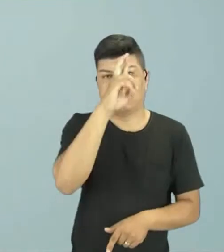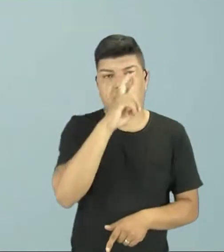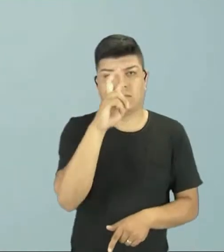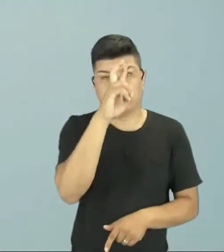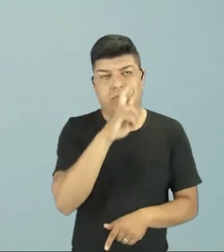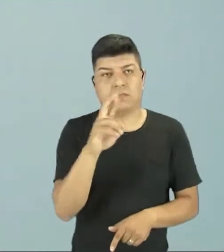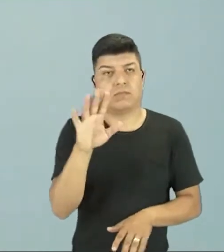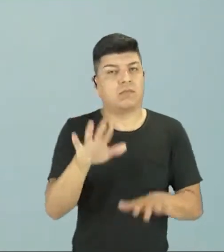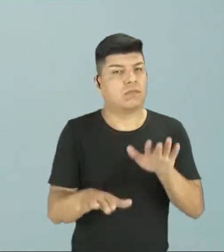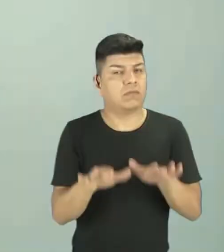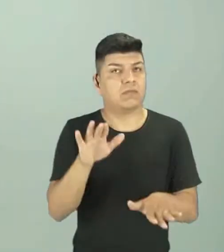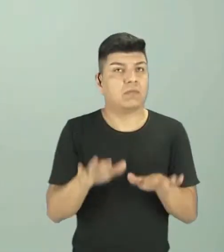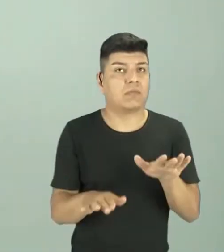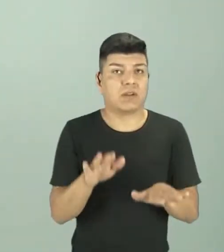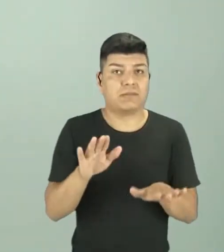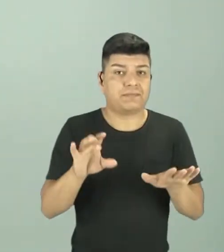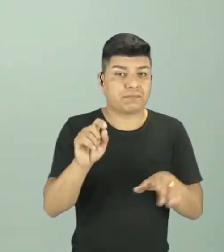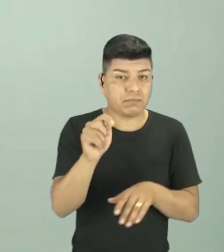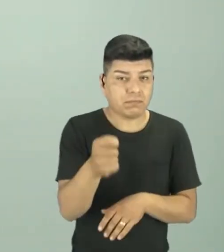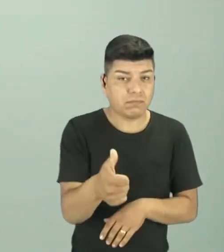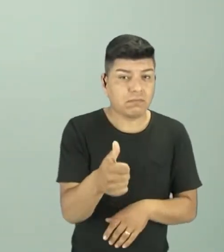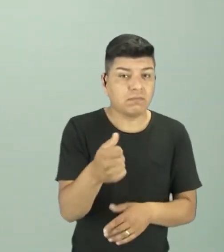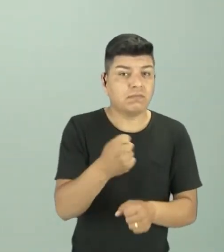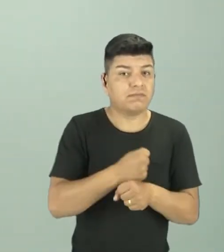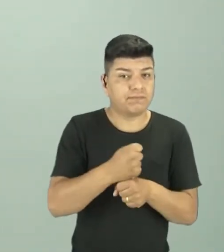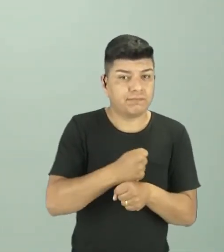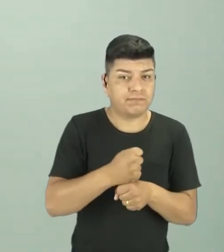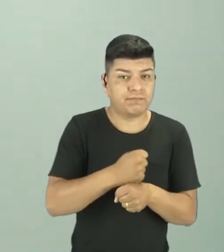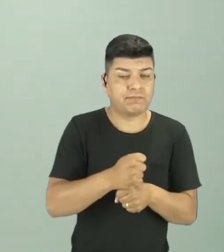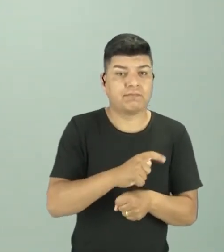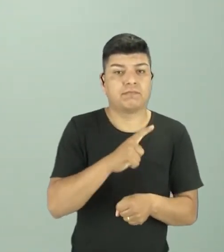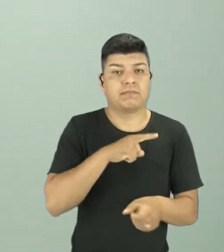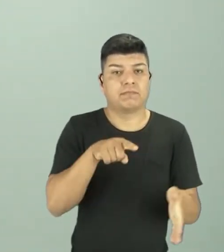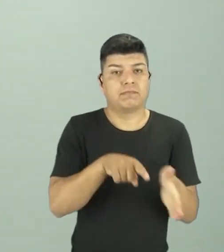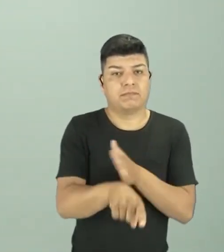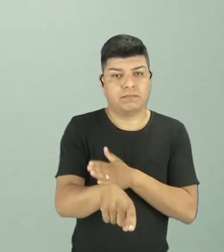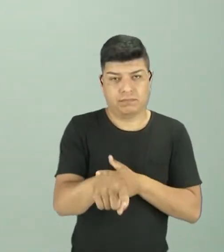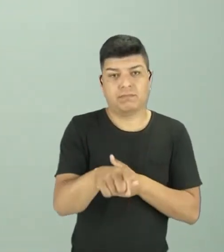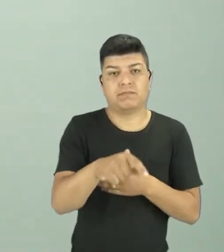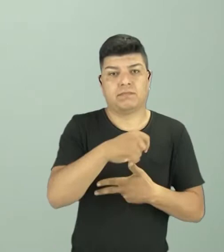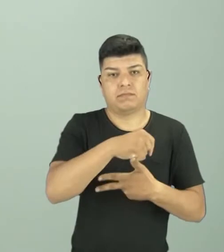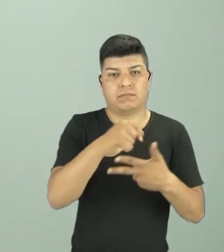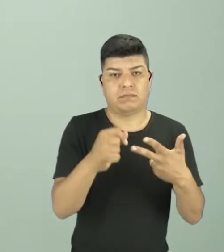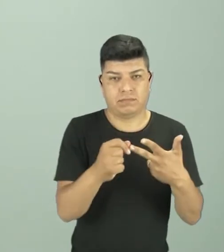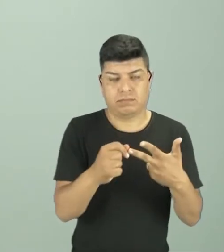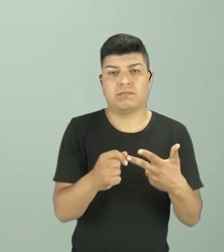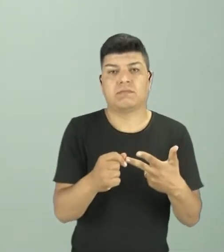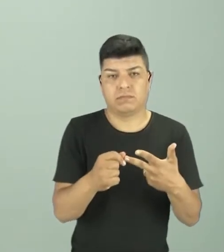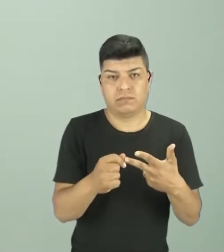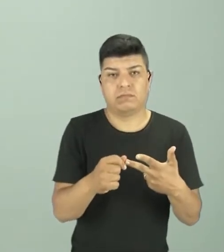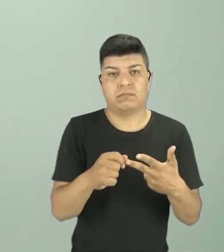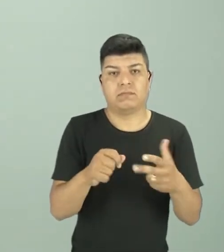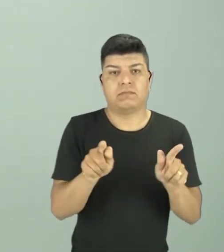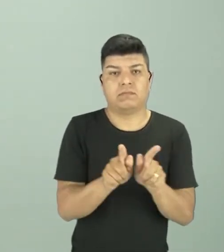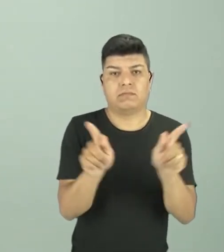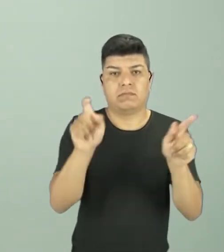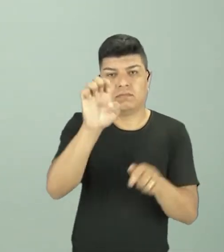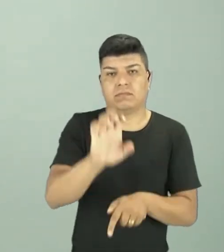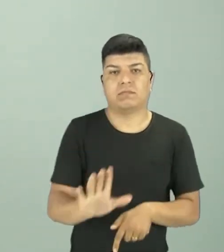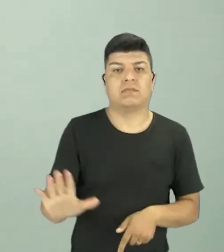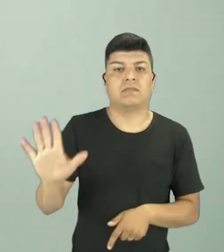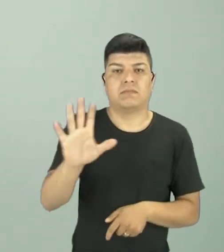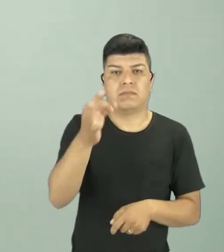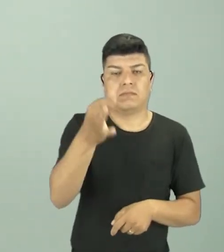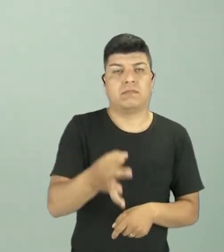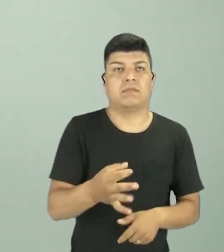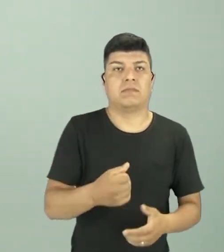que, geralmente, quase todos os anos tem alguma questão no Enem que faz referência às vanguardas europeias, tá certo?